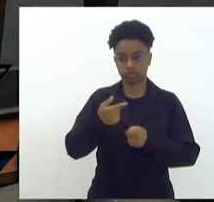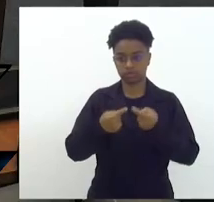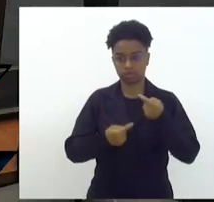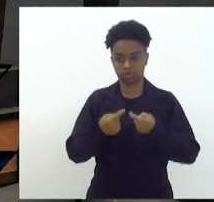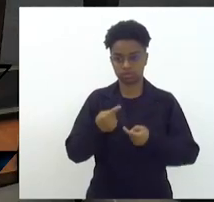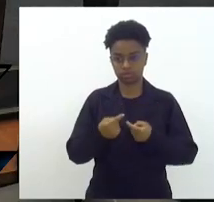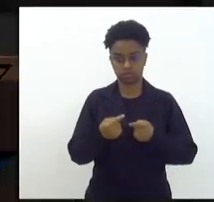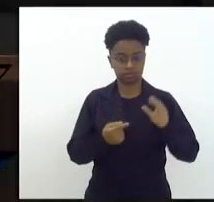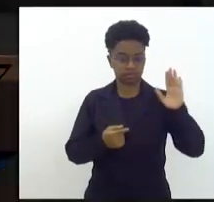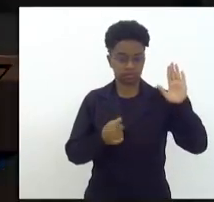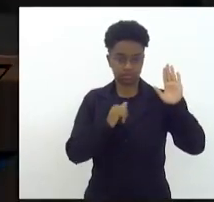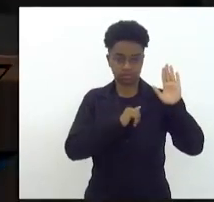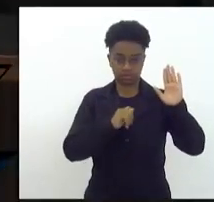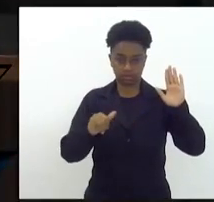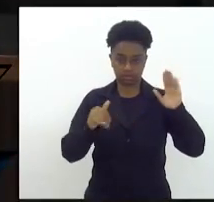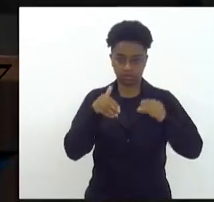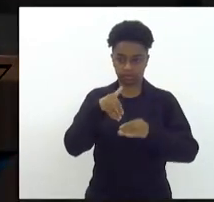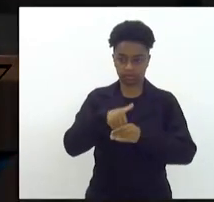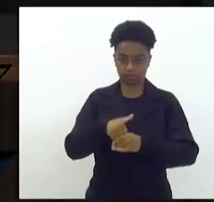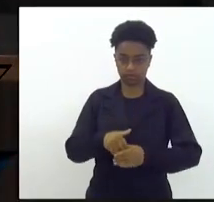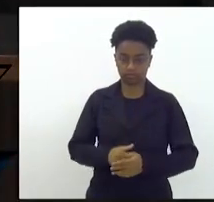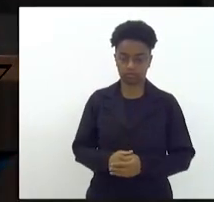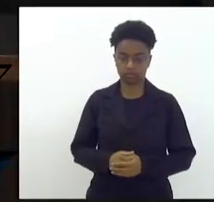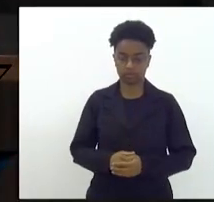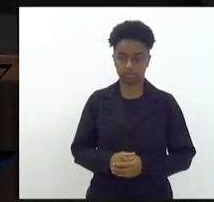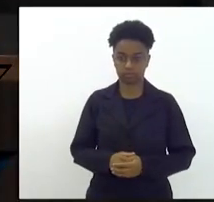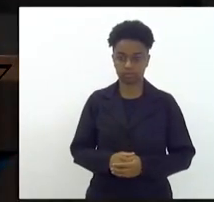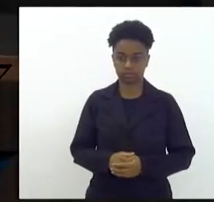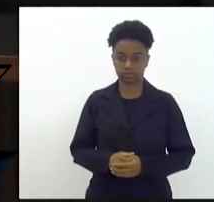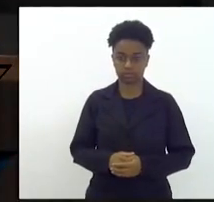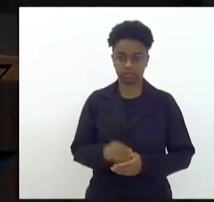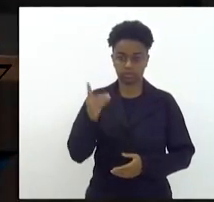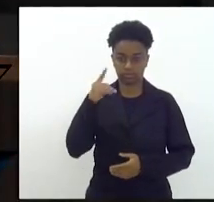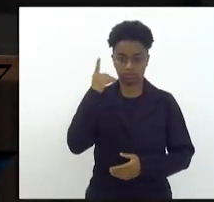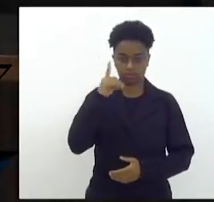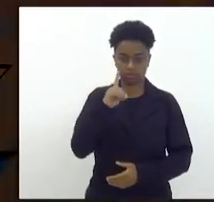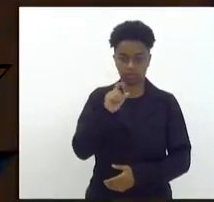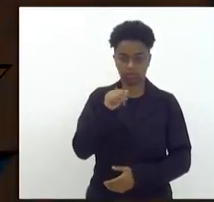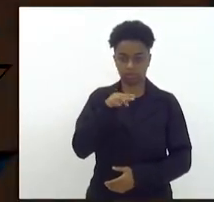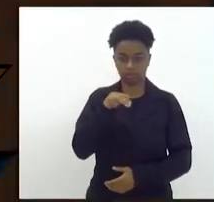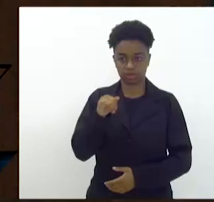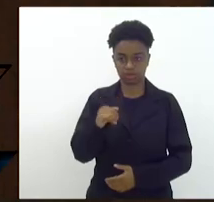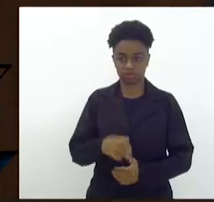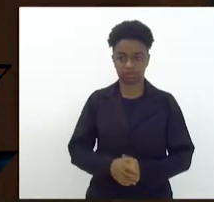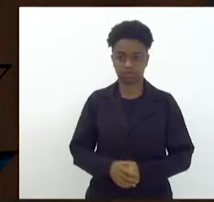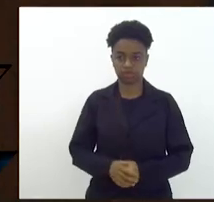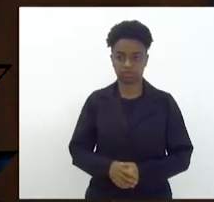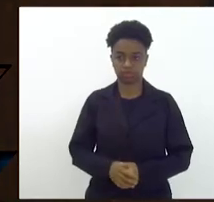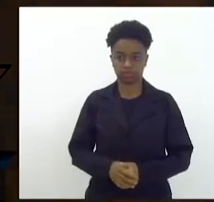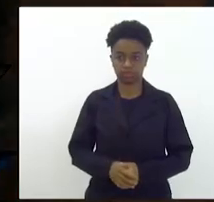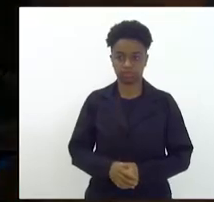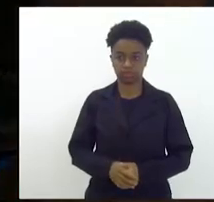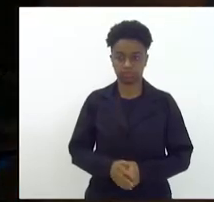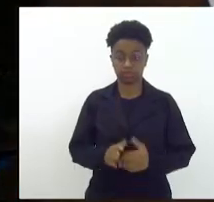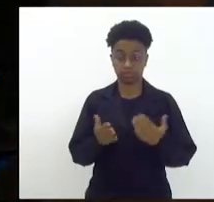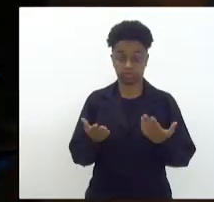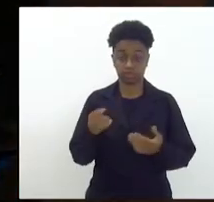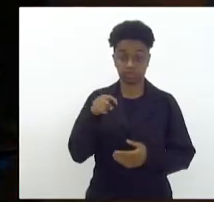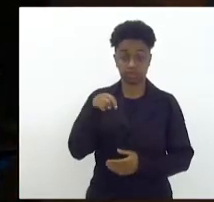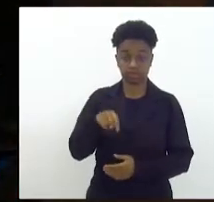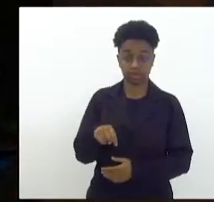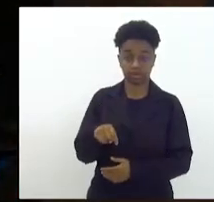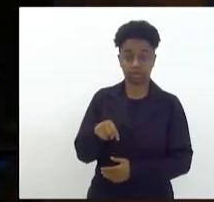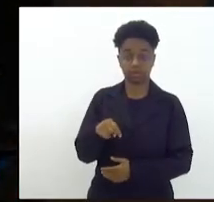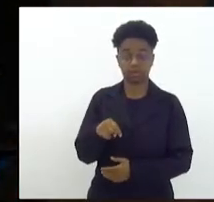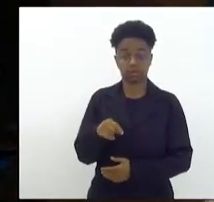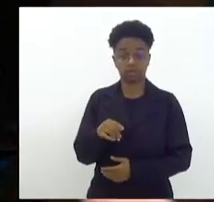para declaração de voto deputada Dani Monteiro por favor como tem sido aqui é comum